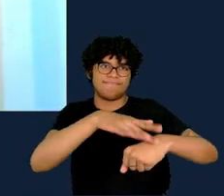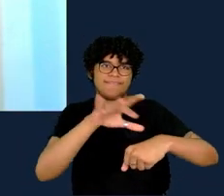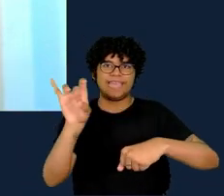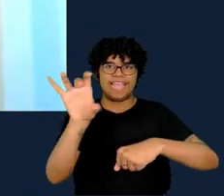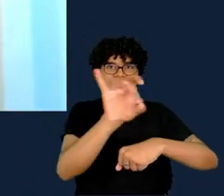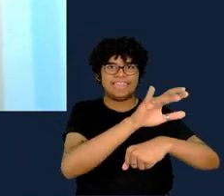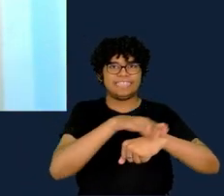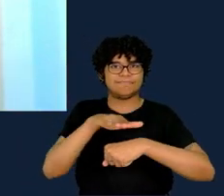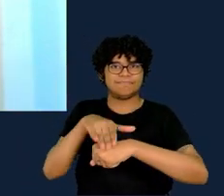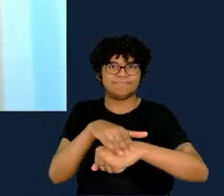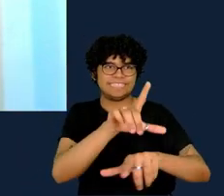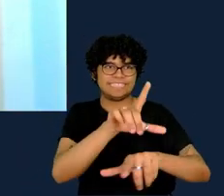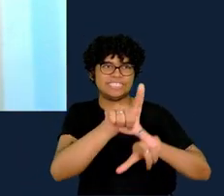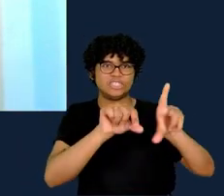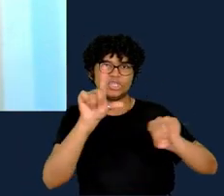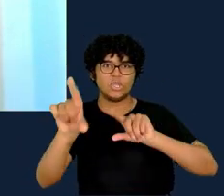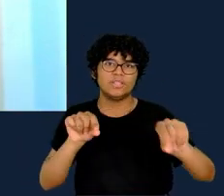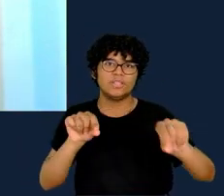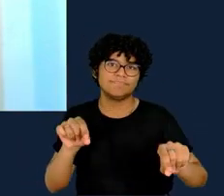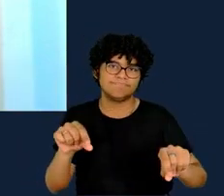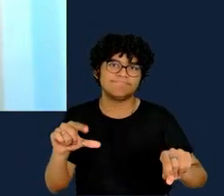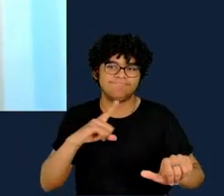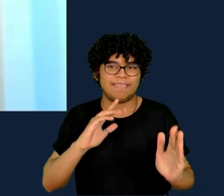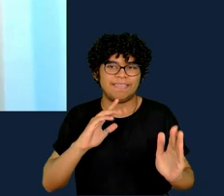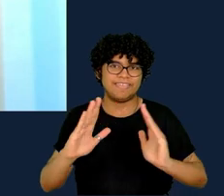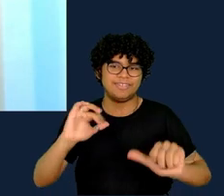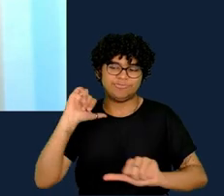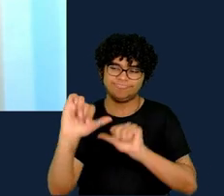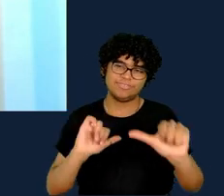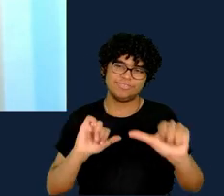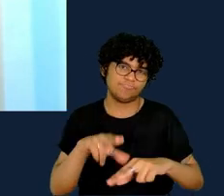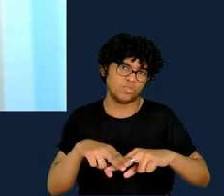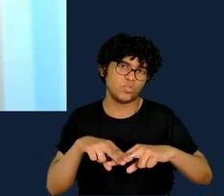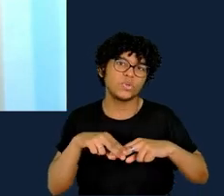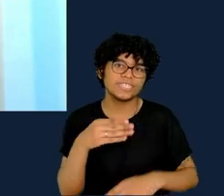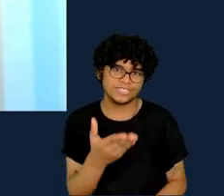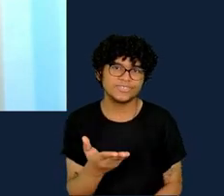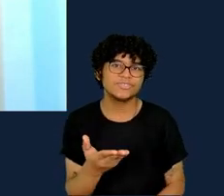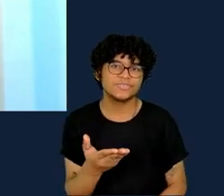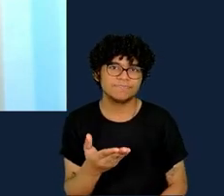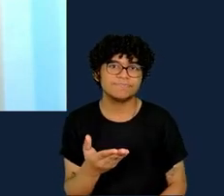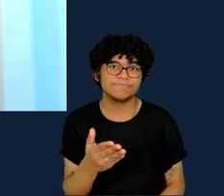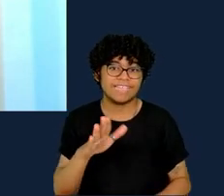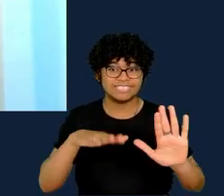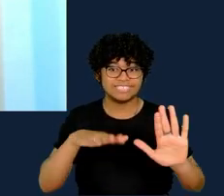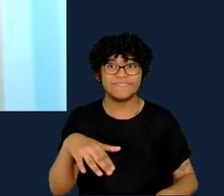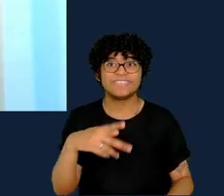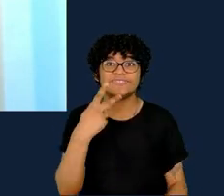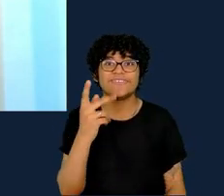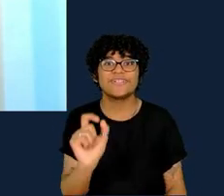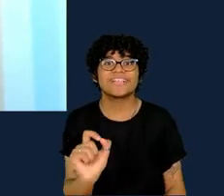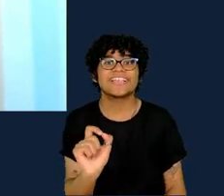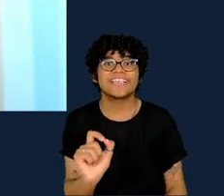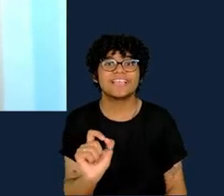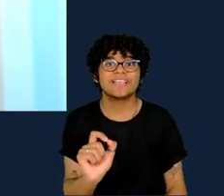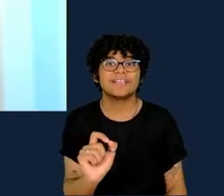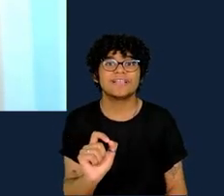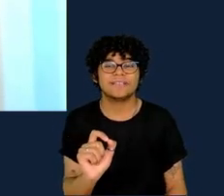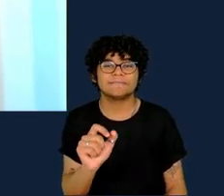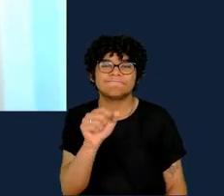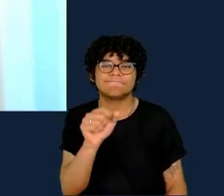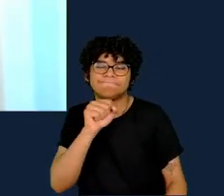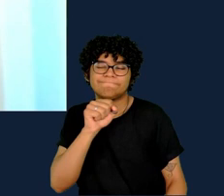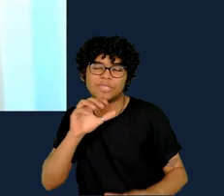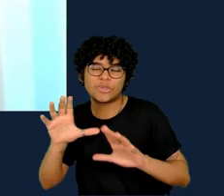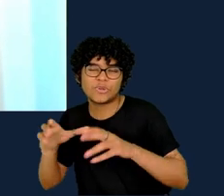tem esses momentos de transformações. É por isso que às vezes a gente diz, né? Que os mais velhos poderiam ser